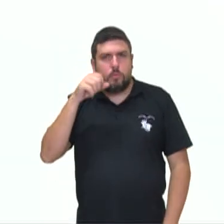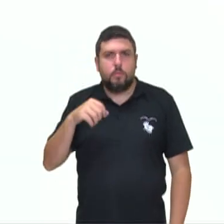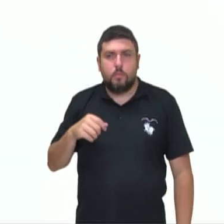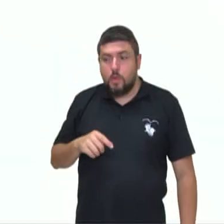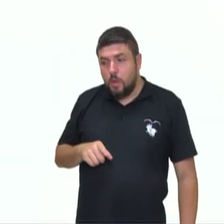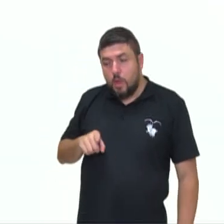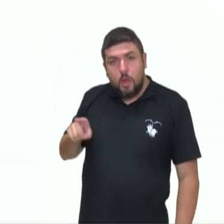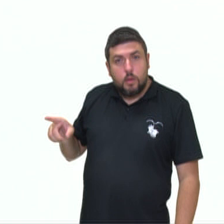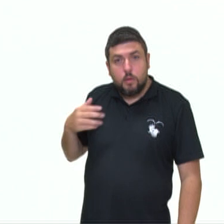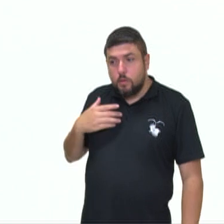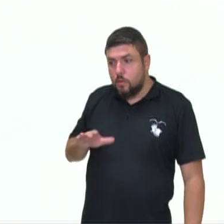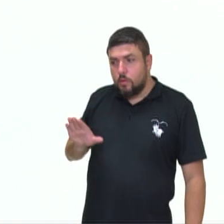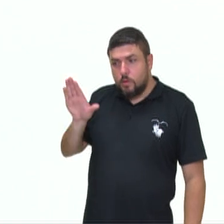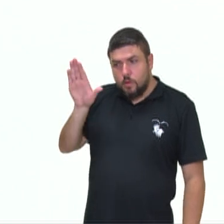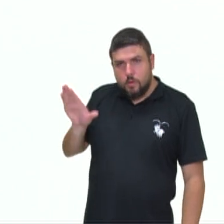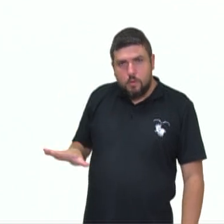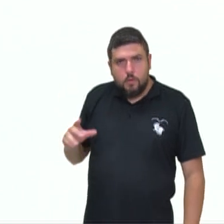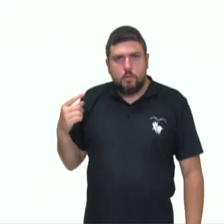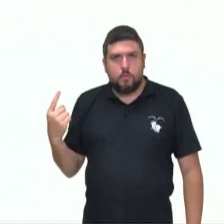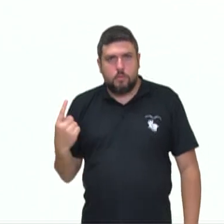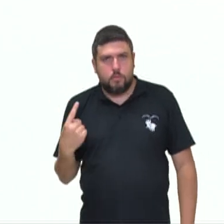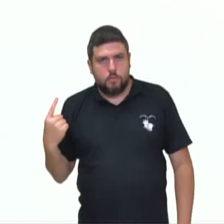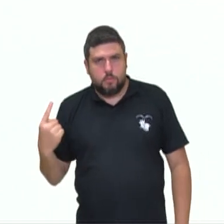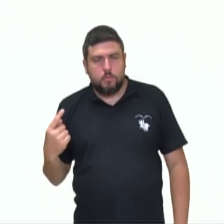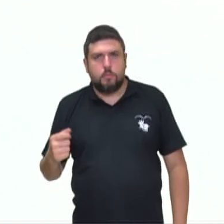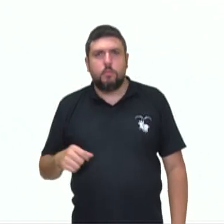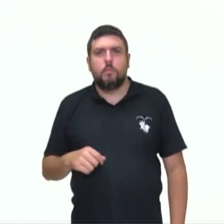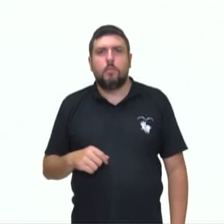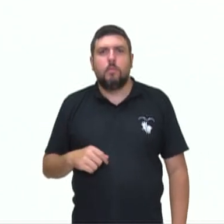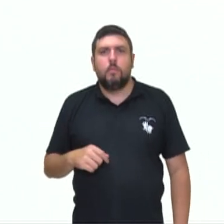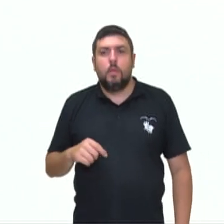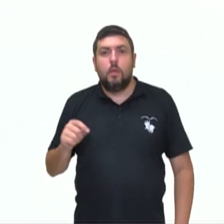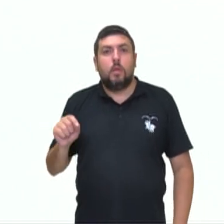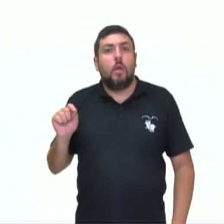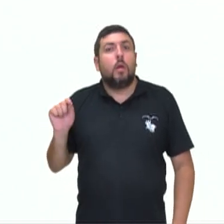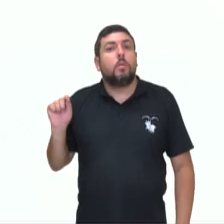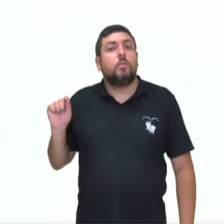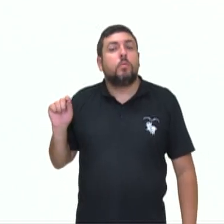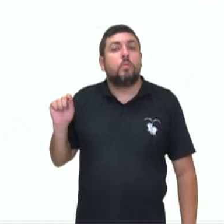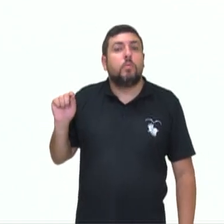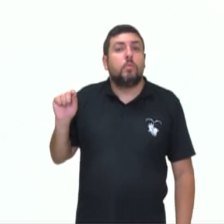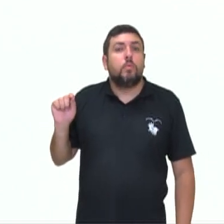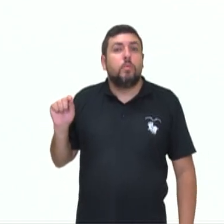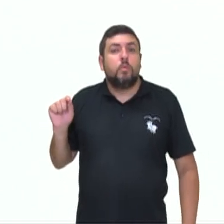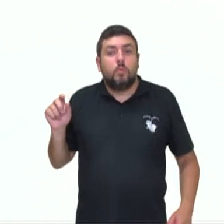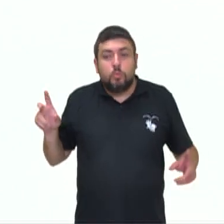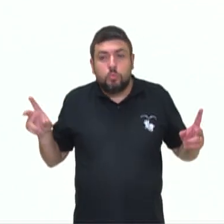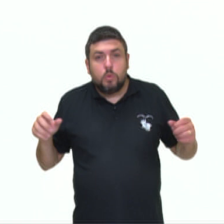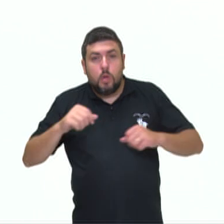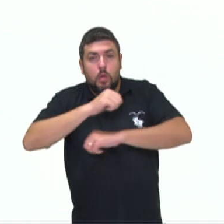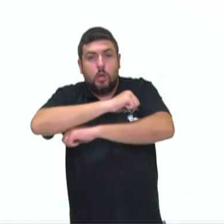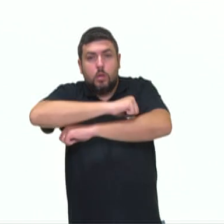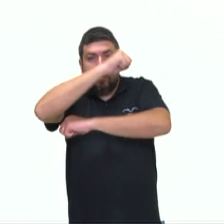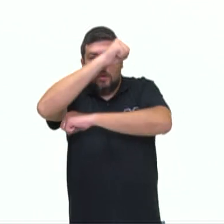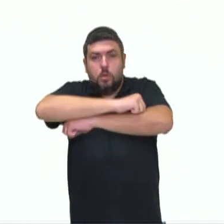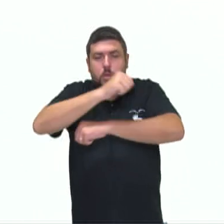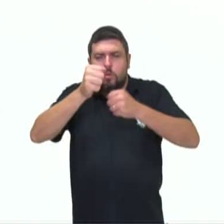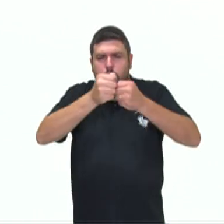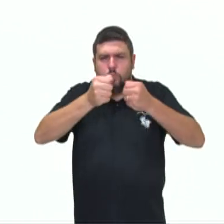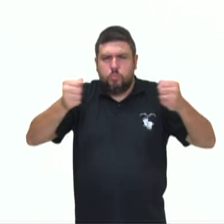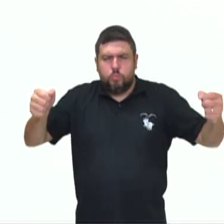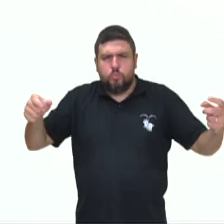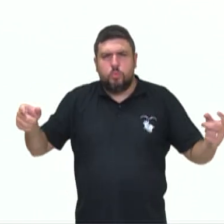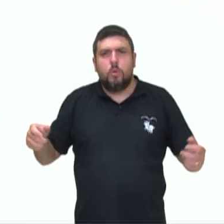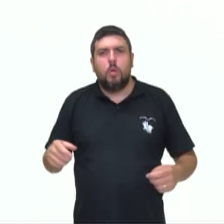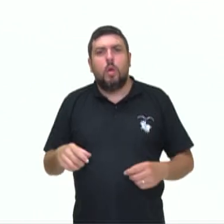infectada tem que permanecer isolada, o local deve estar bem ventilado, as refeições são feitas dentro do quarto e